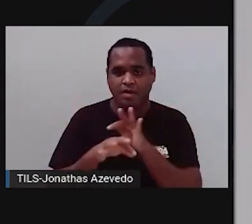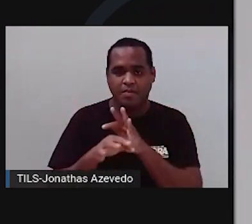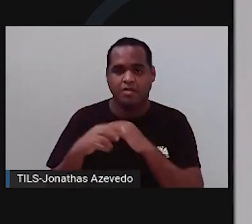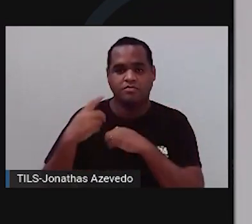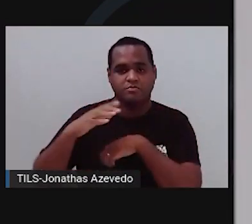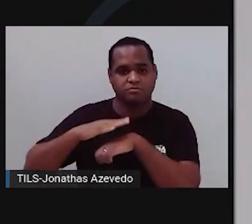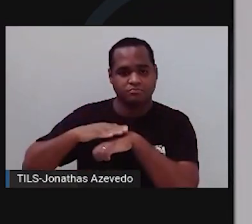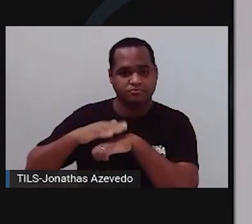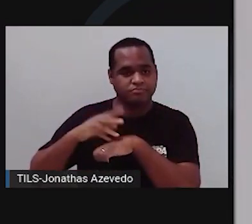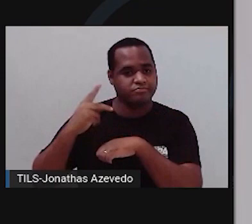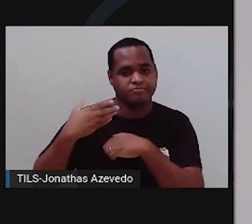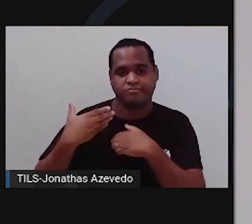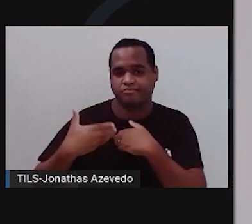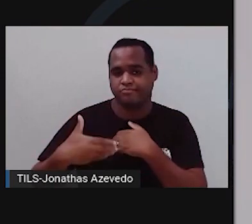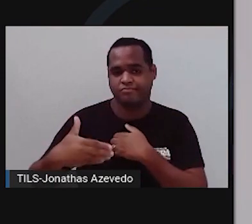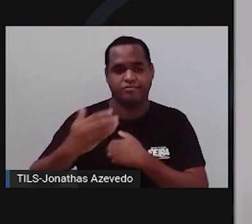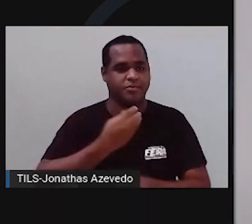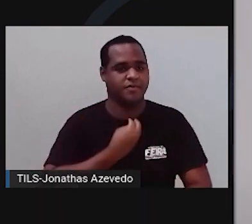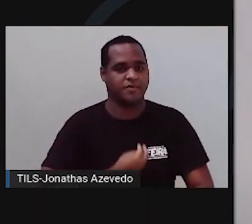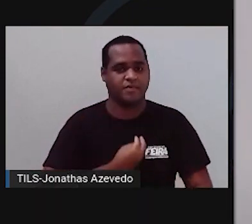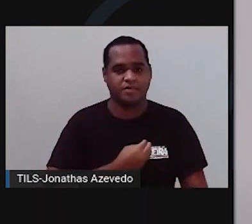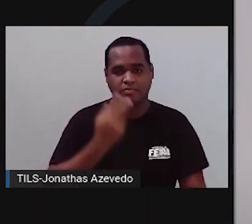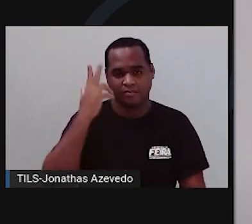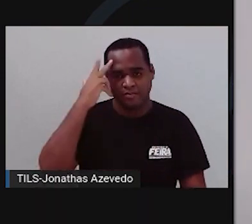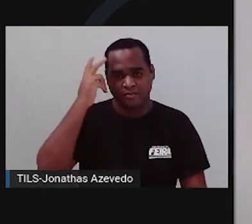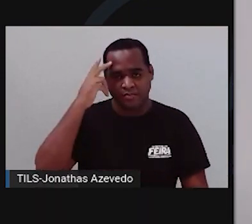natureza dê continuidade à vida.